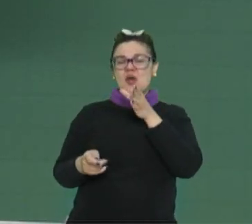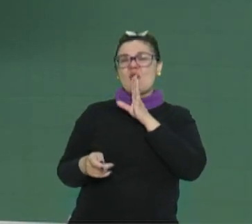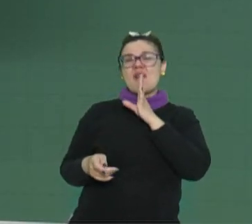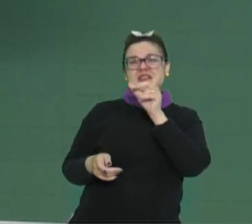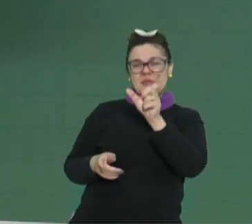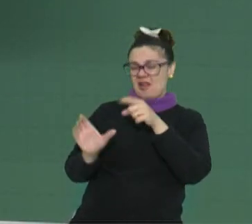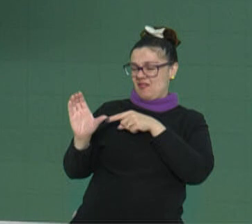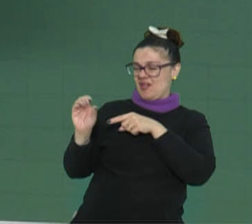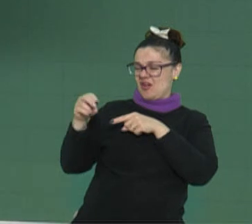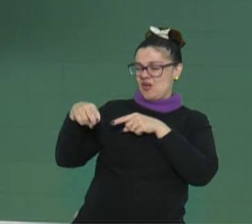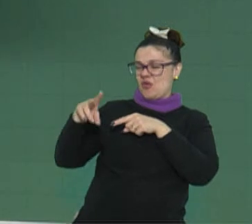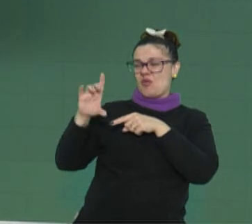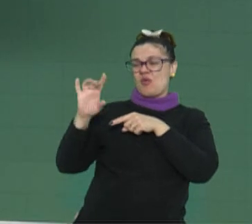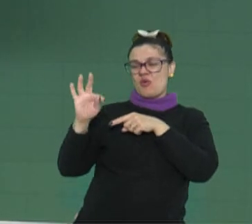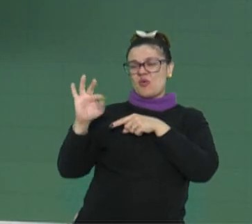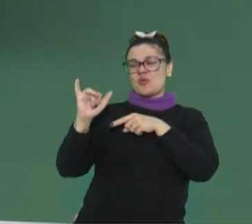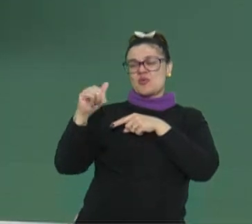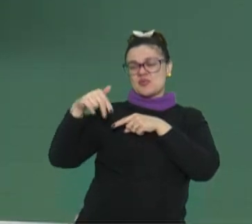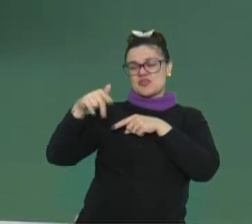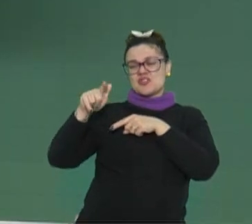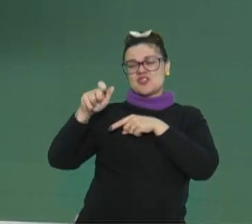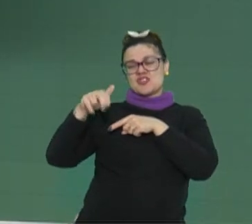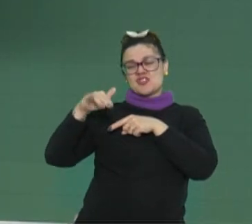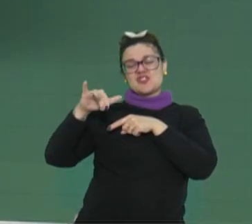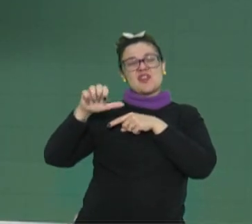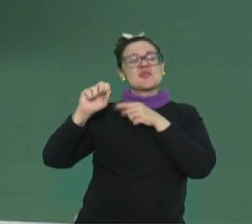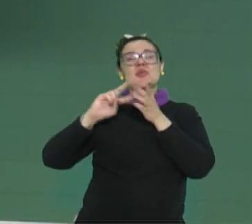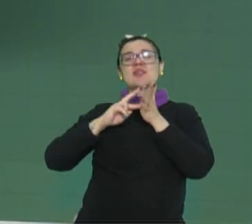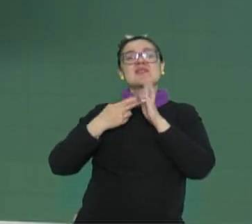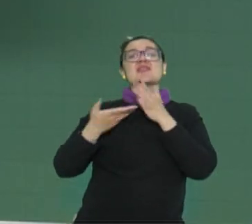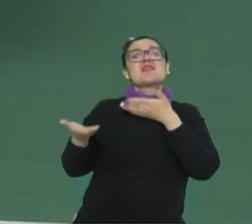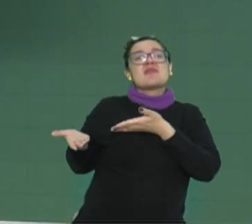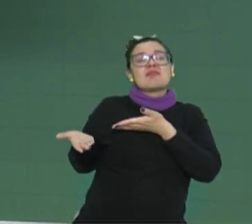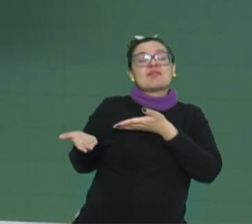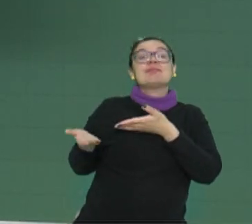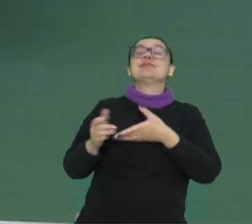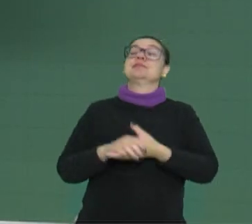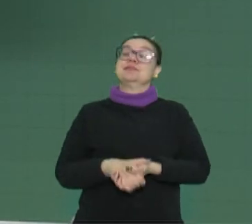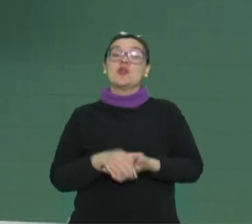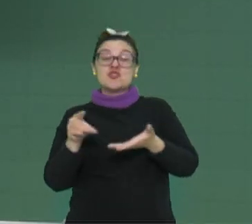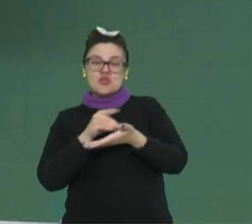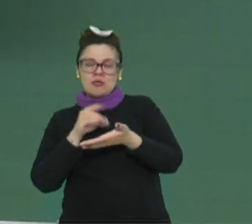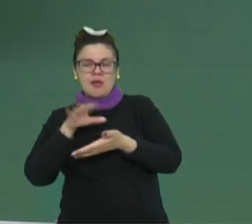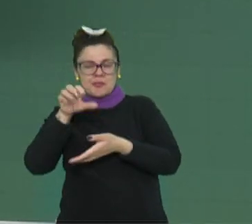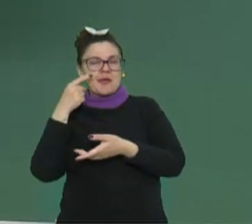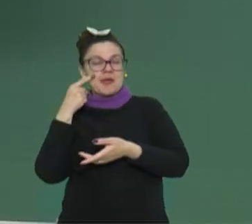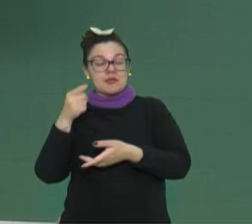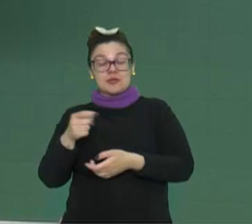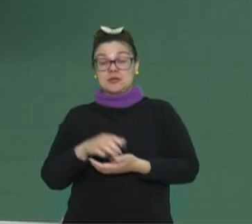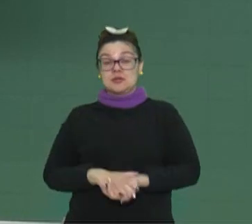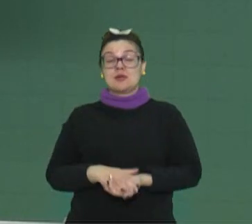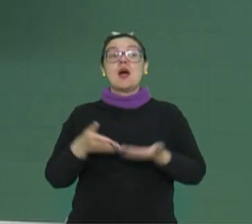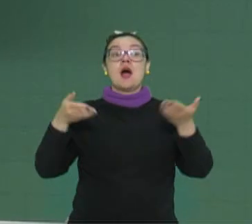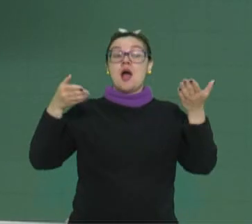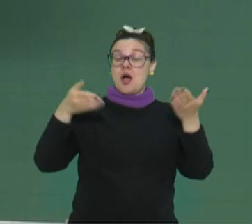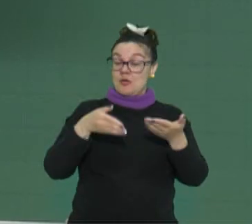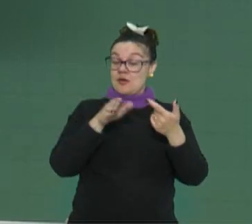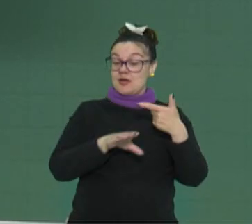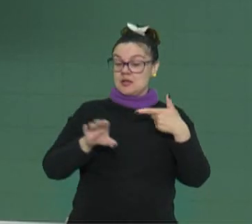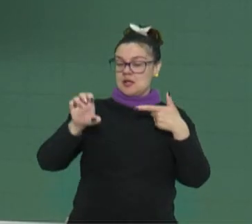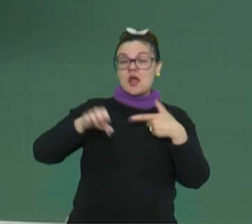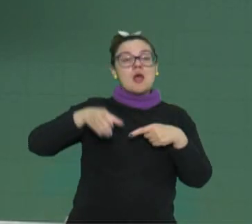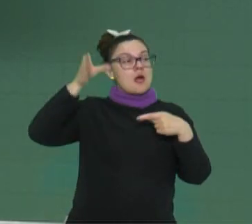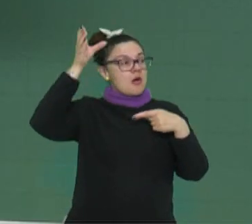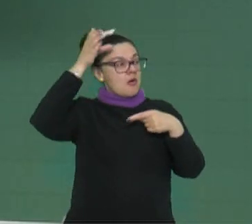contingência? E aí, para pensar um pouquinho, pega o dicionário, o que é contingência? Mas o principal, consciência da existência humana,